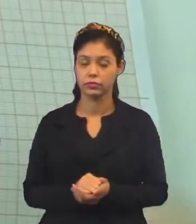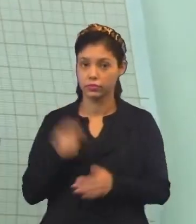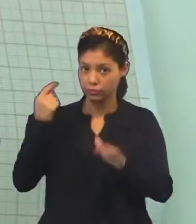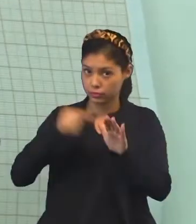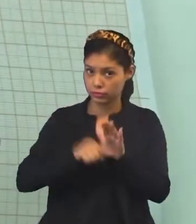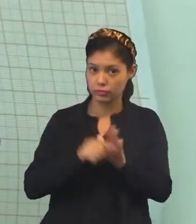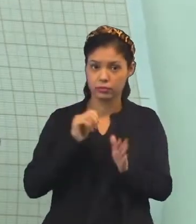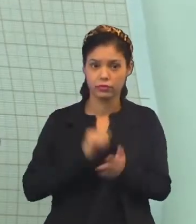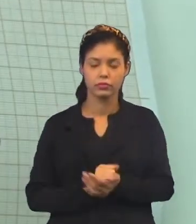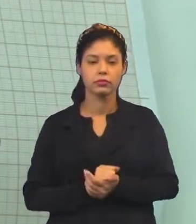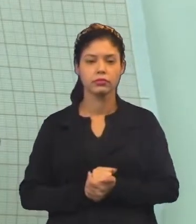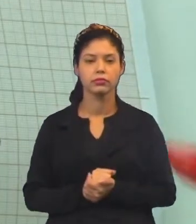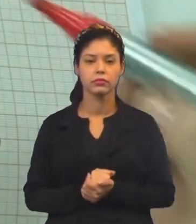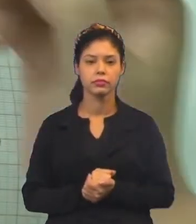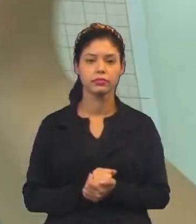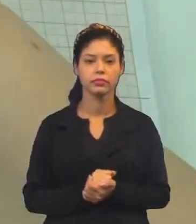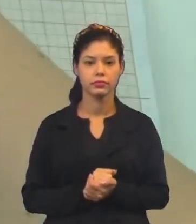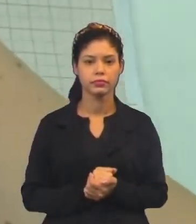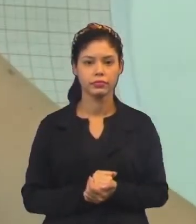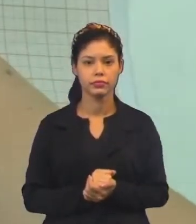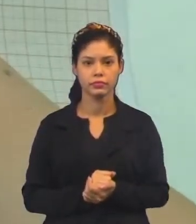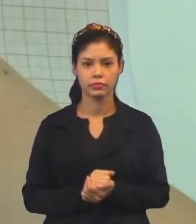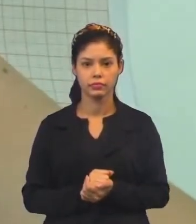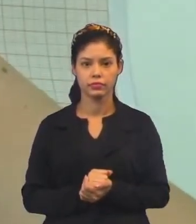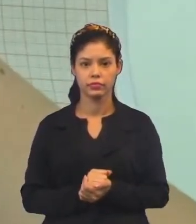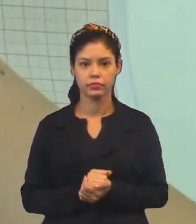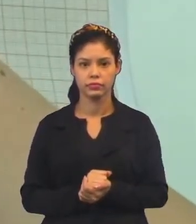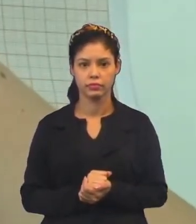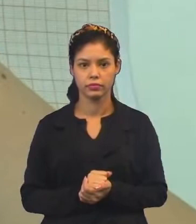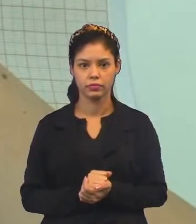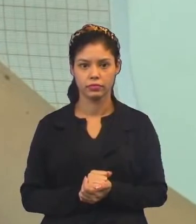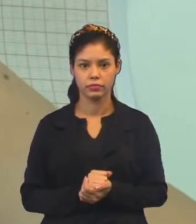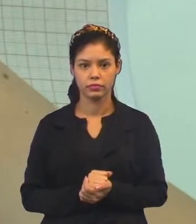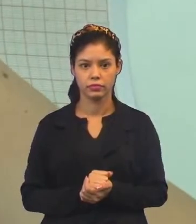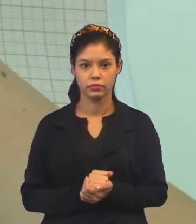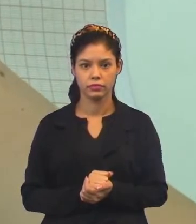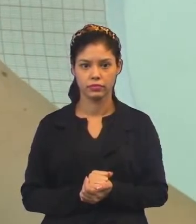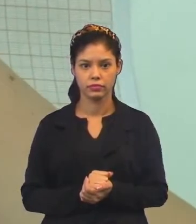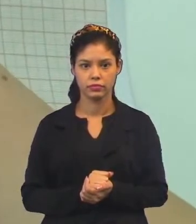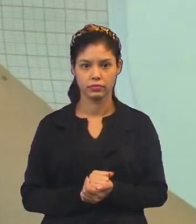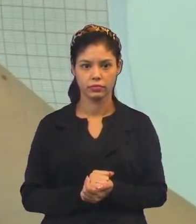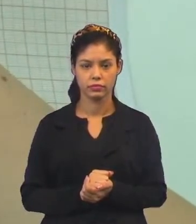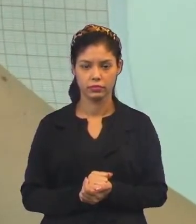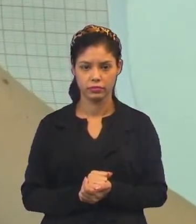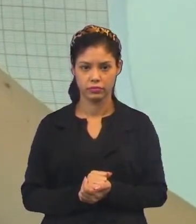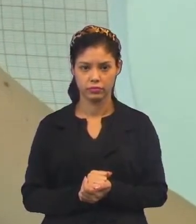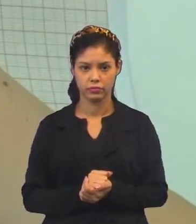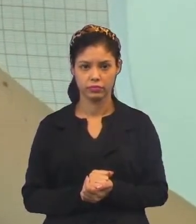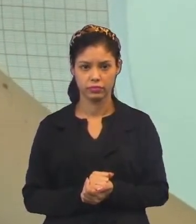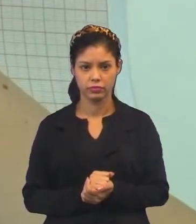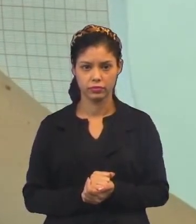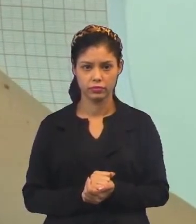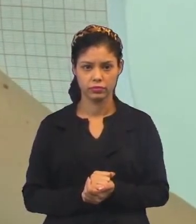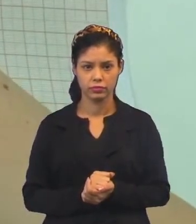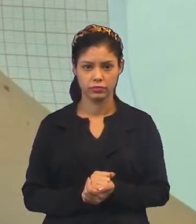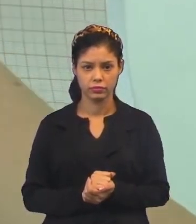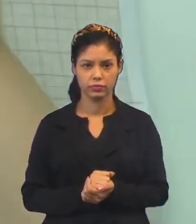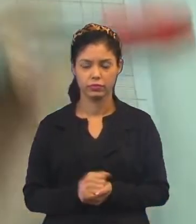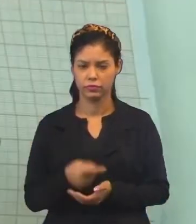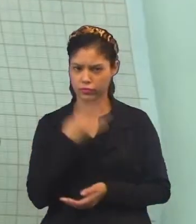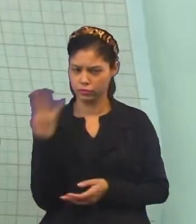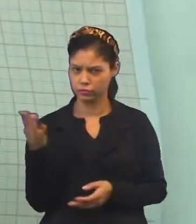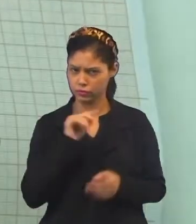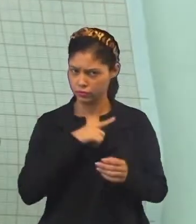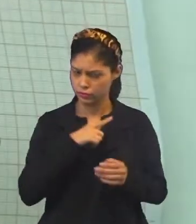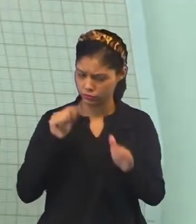parte interna, né? Então, aqui, ó, eu posso fechar os contornos para eu poder